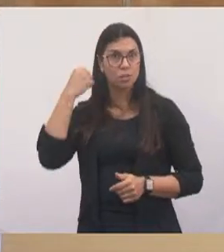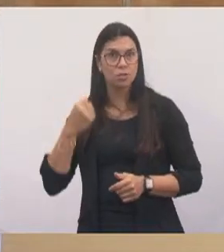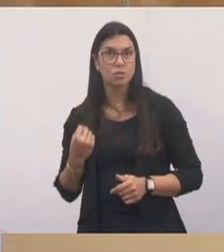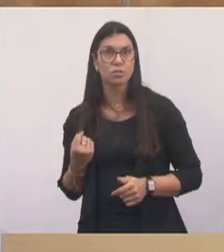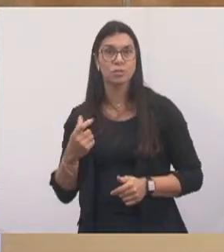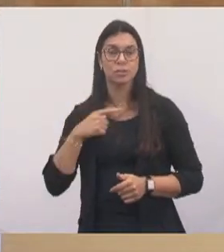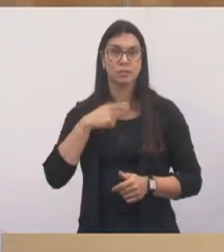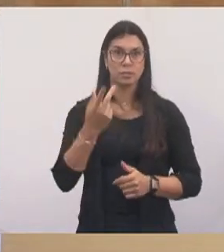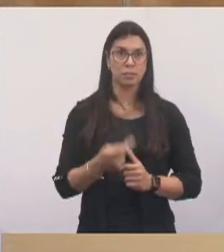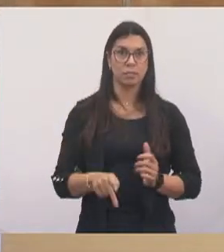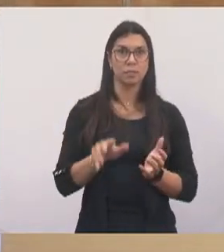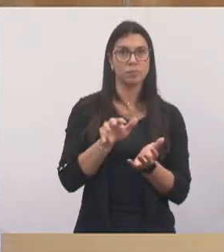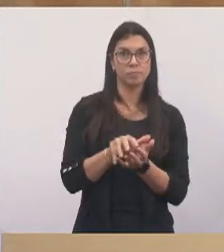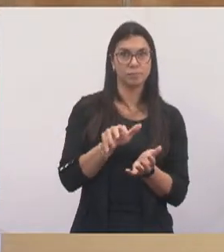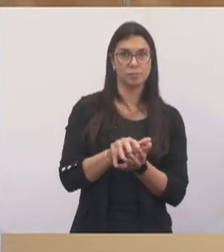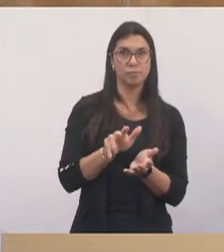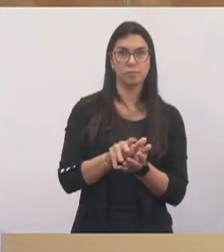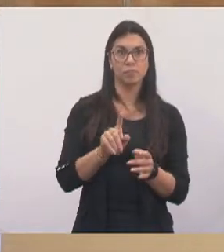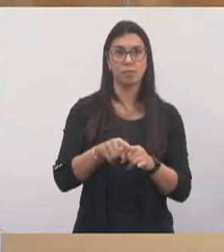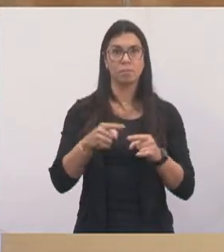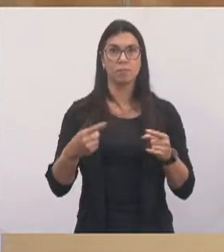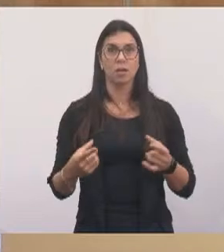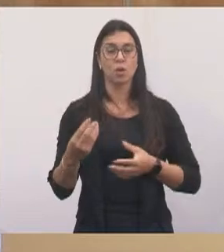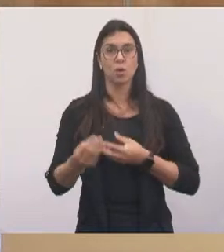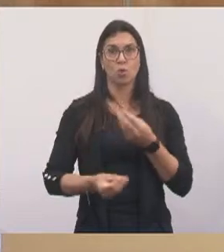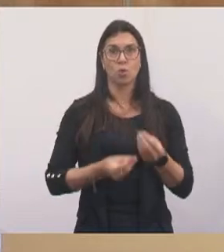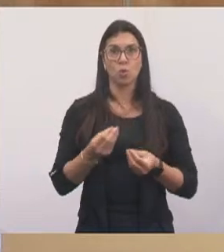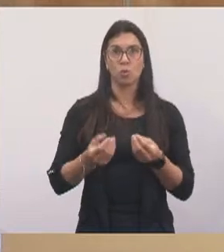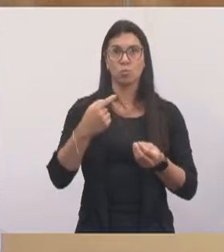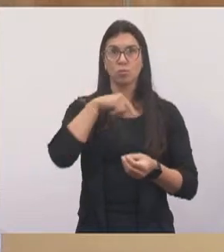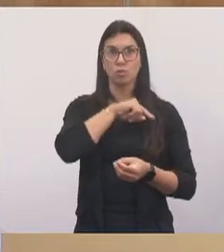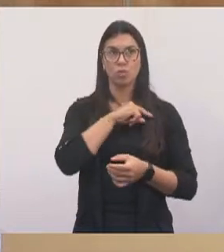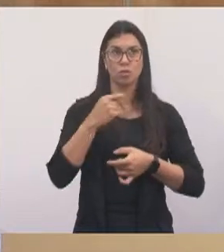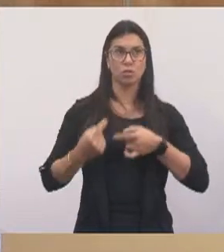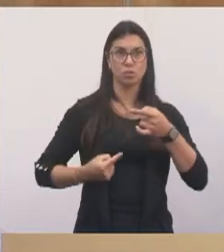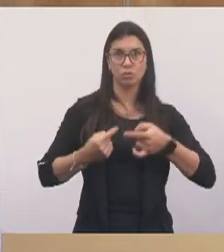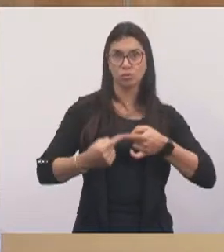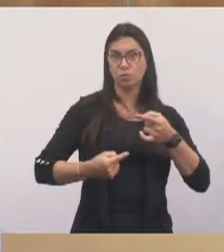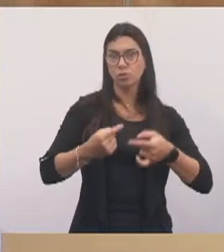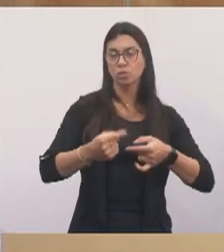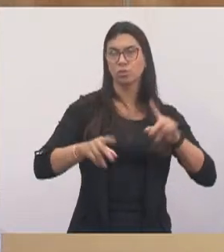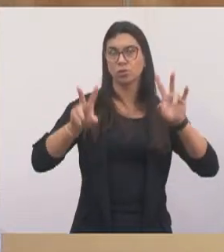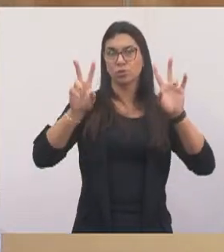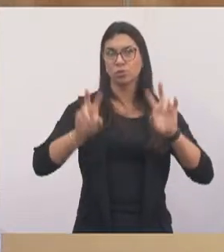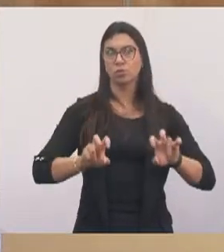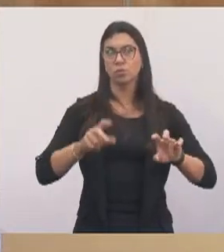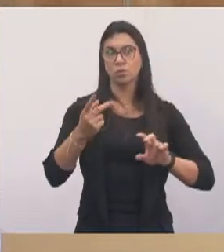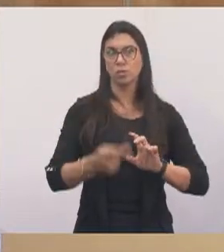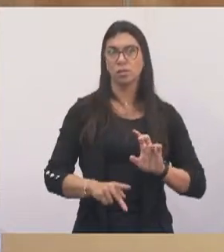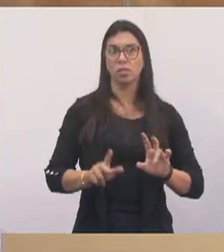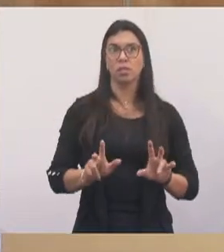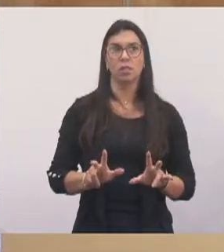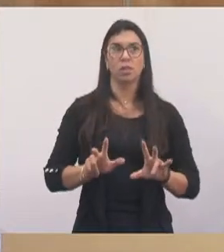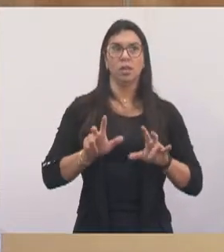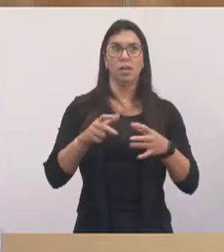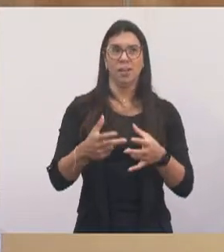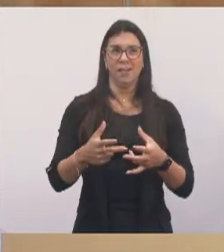em nossa cidade. Mas como a gente está discutindo hoje e o tema hoje aqui nessa casa está